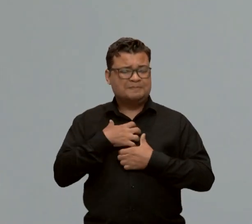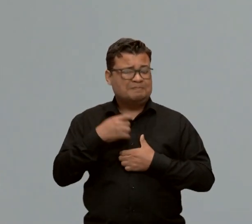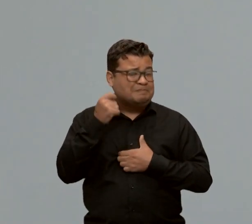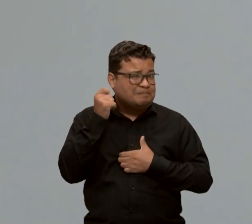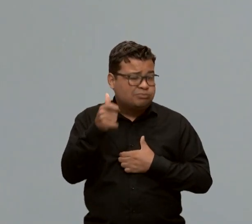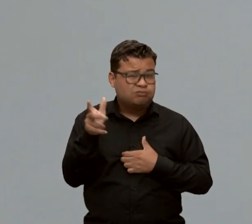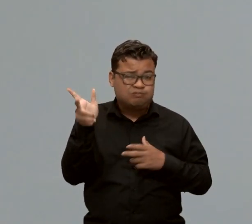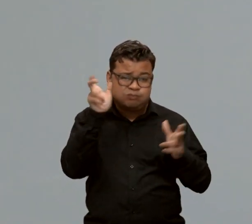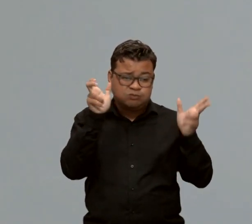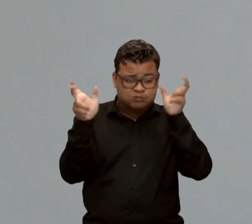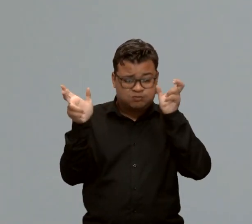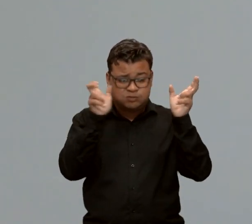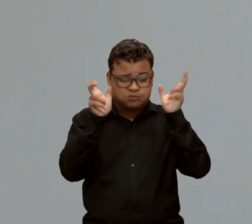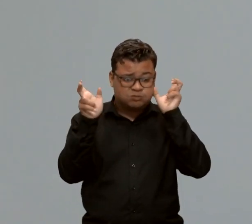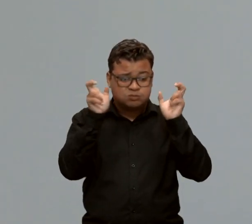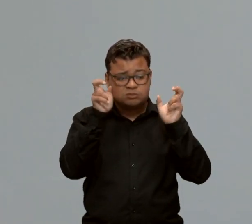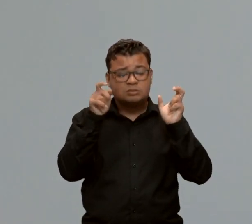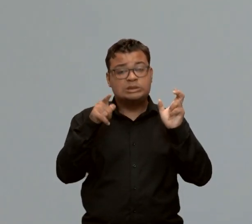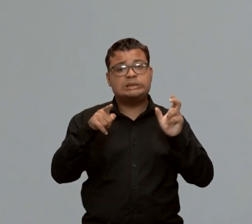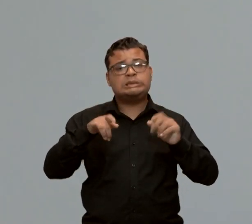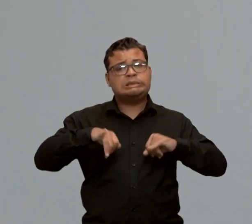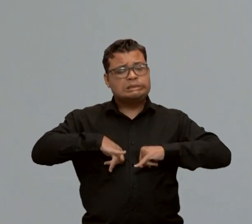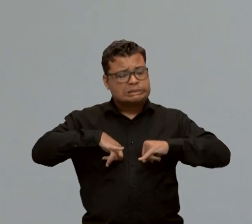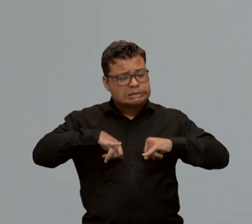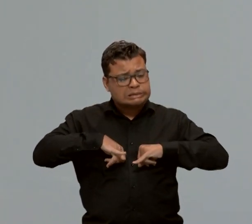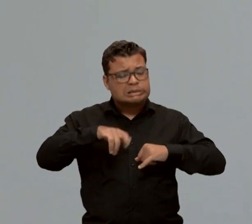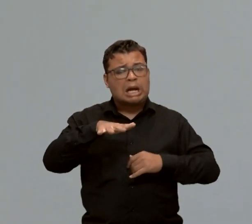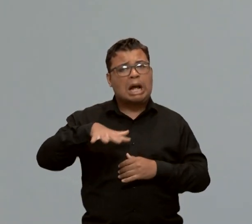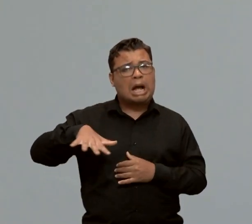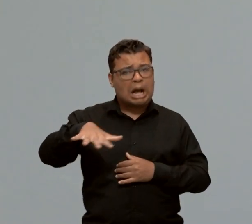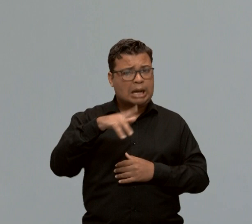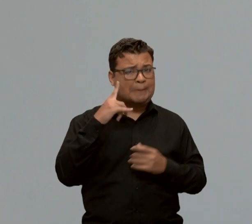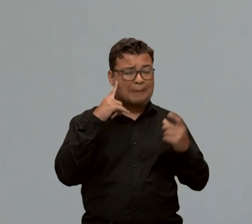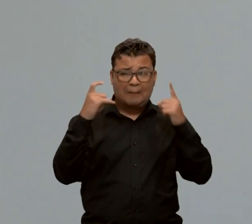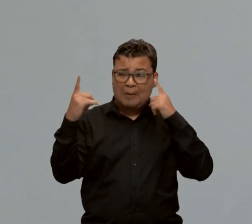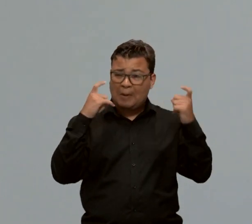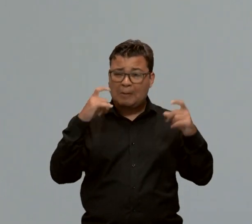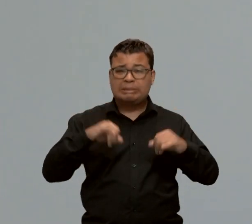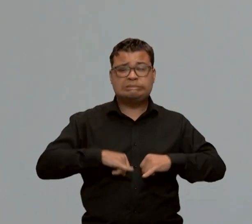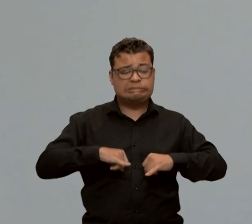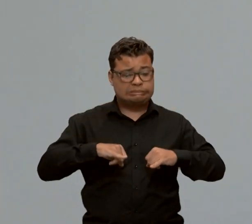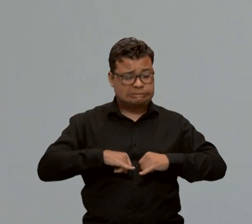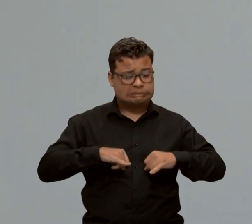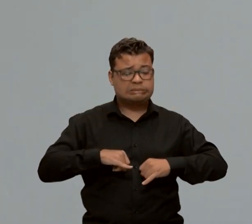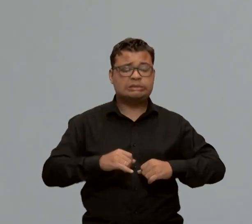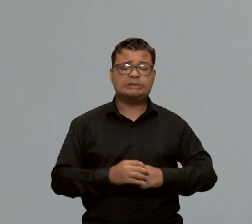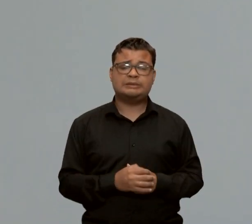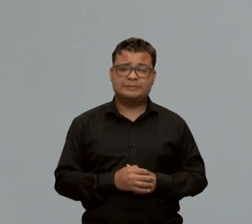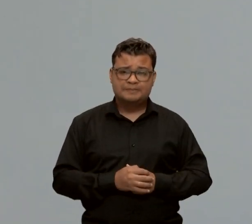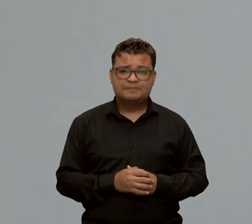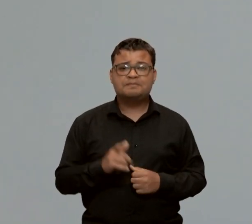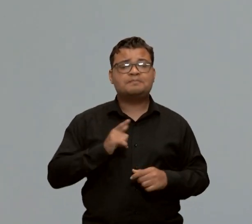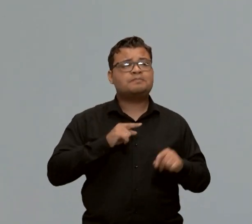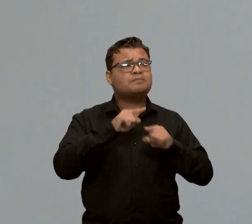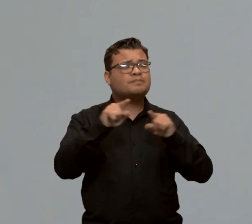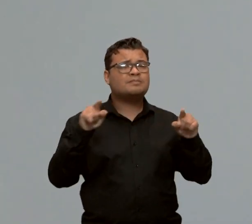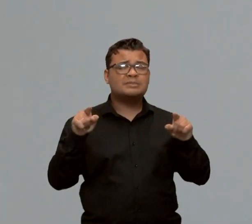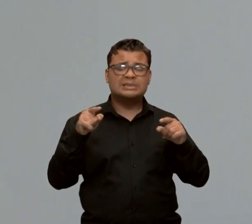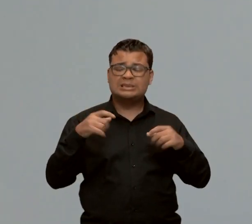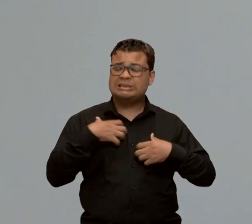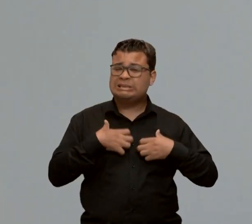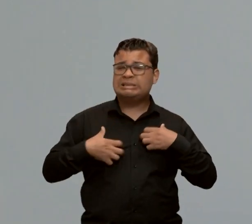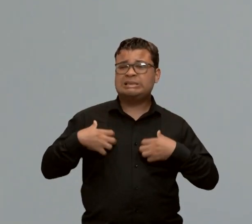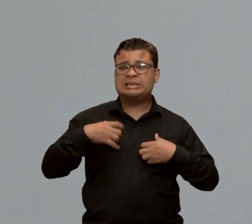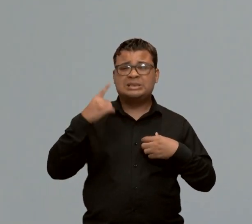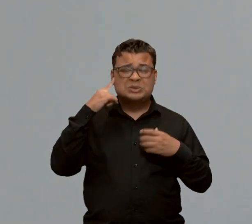quando está nesse ambiente exposto a ruído, né? As queixas mais frequentes dor intensa, uma dor